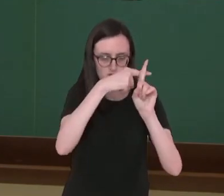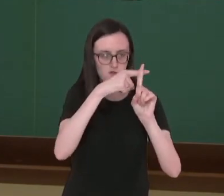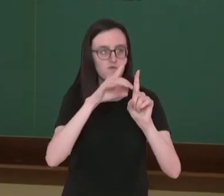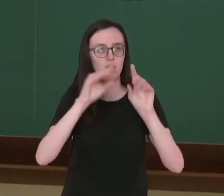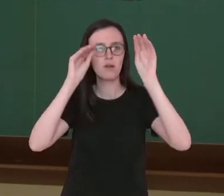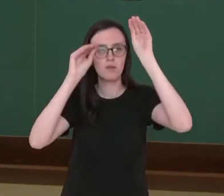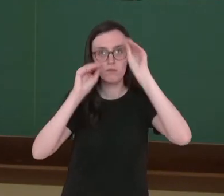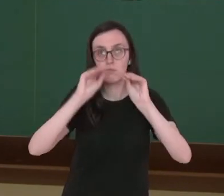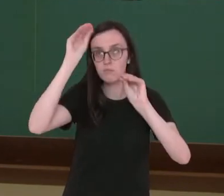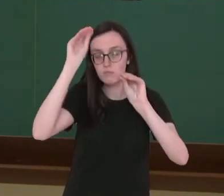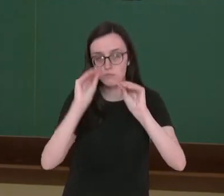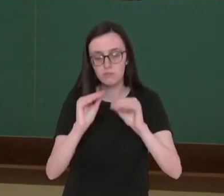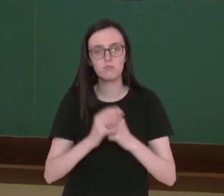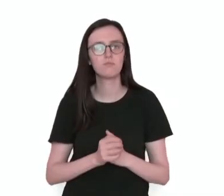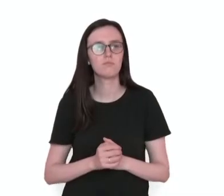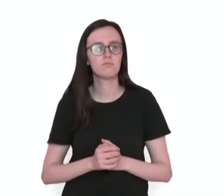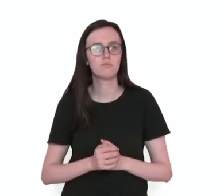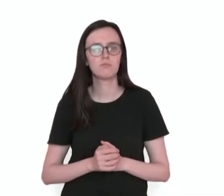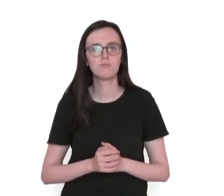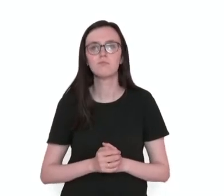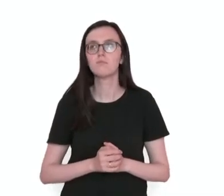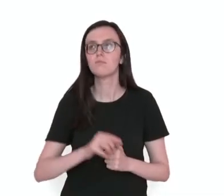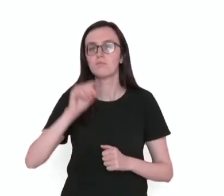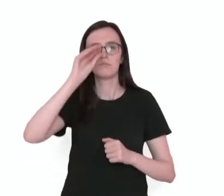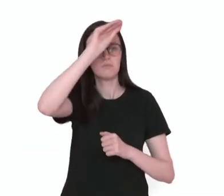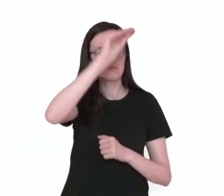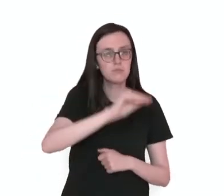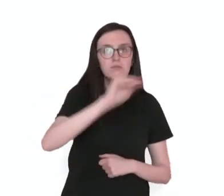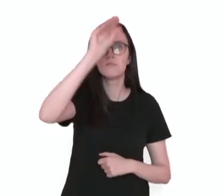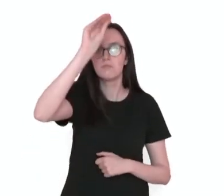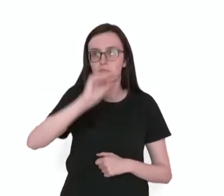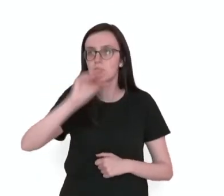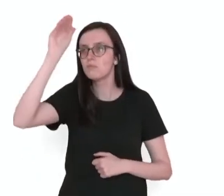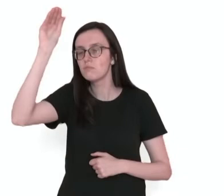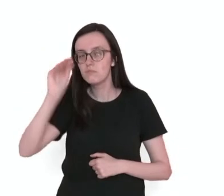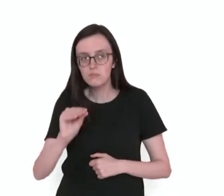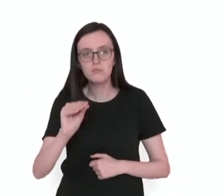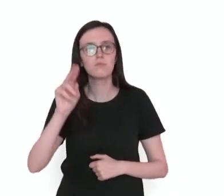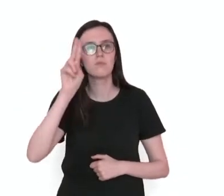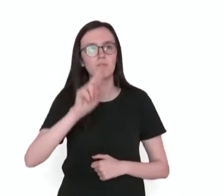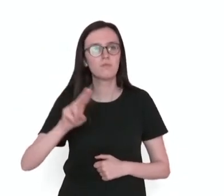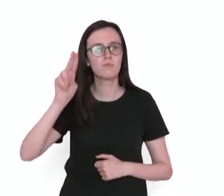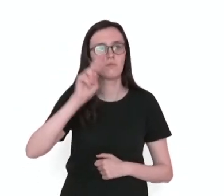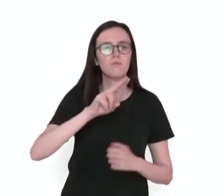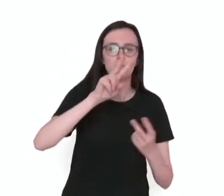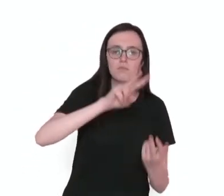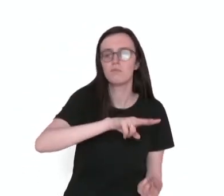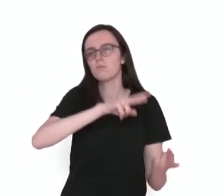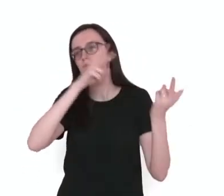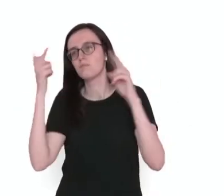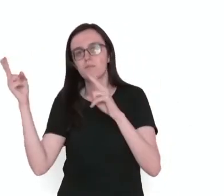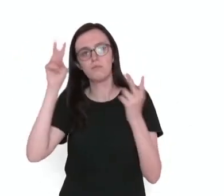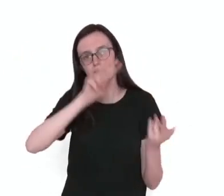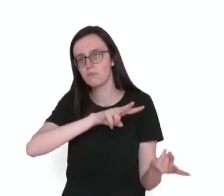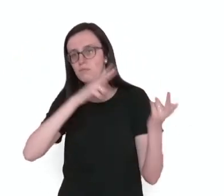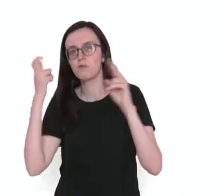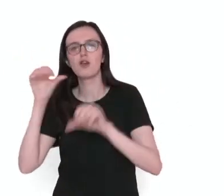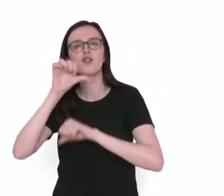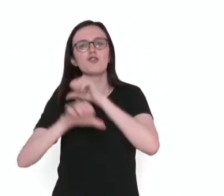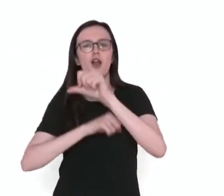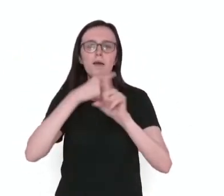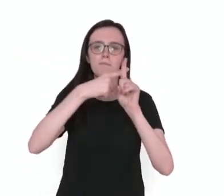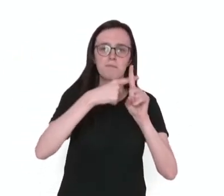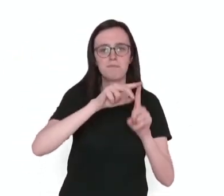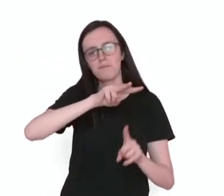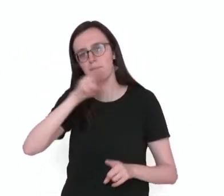só eu repetir aqui. 3,75, esse valor eu vou operar passo para o outro lado com o sinal trocado, então